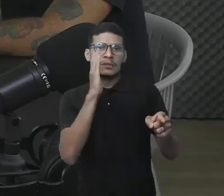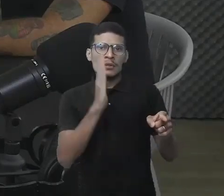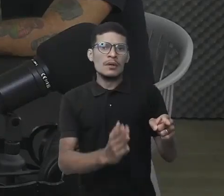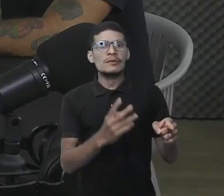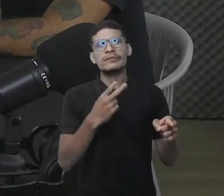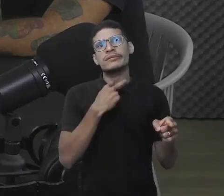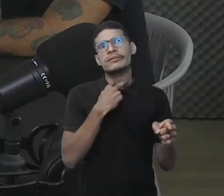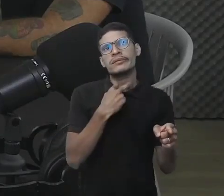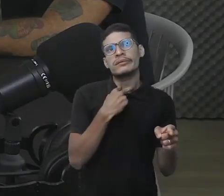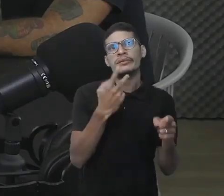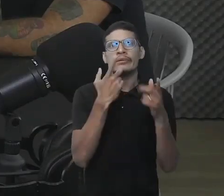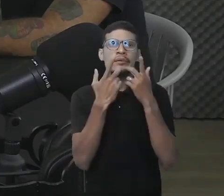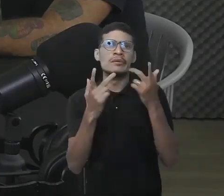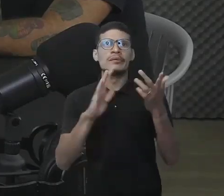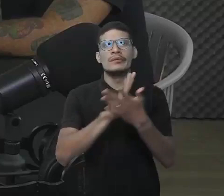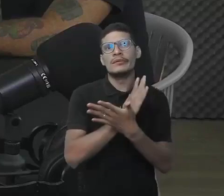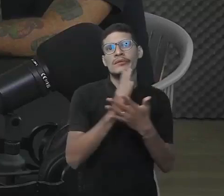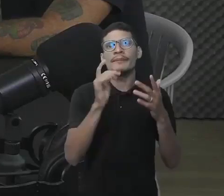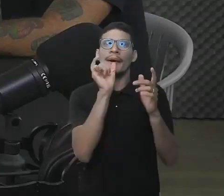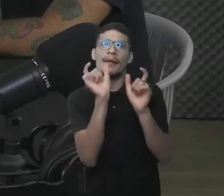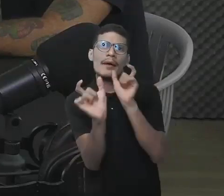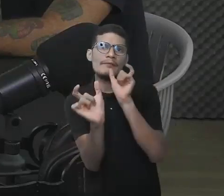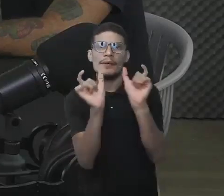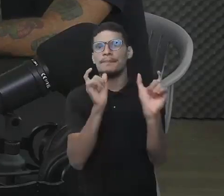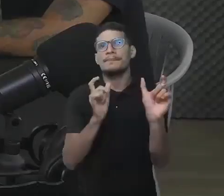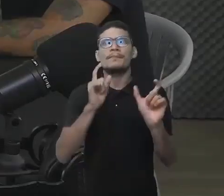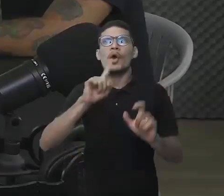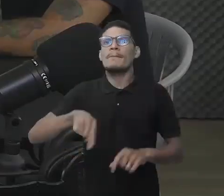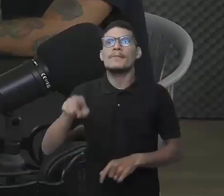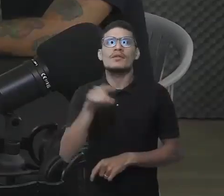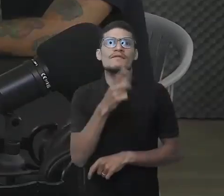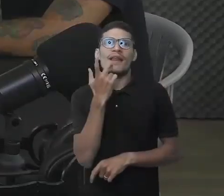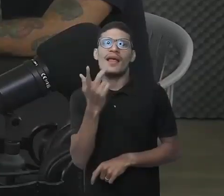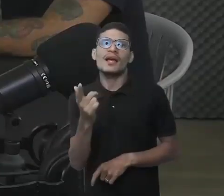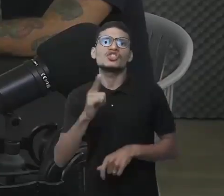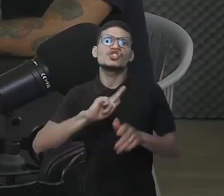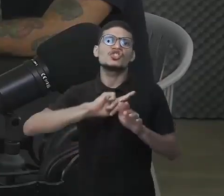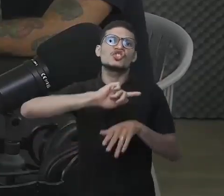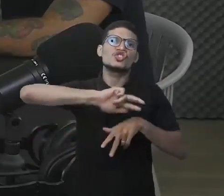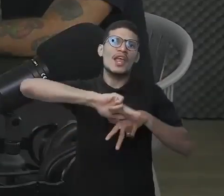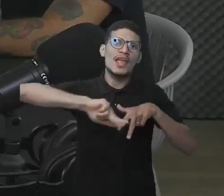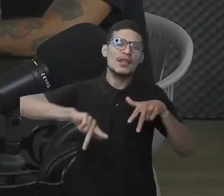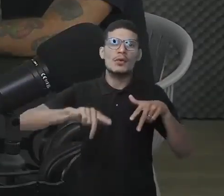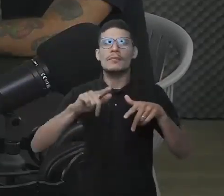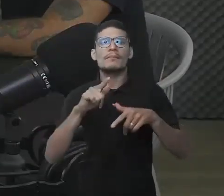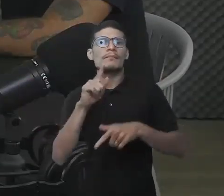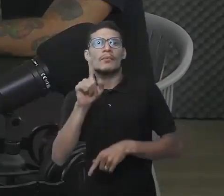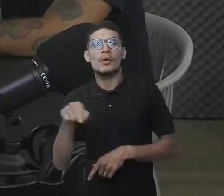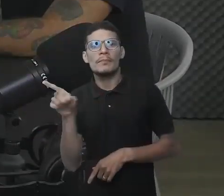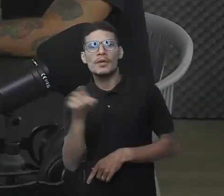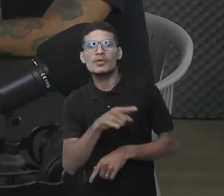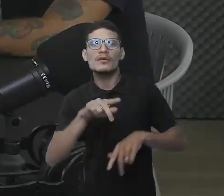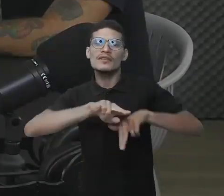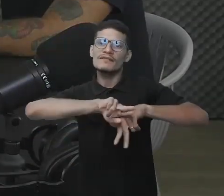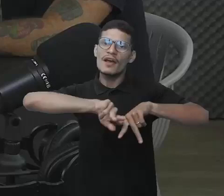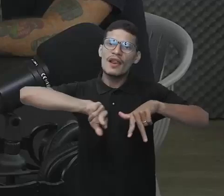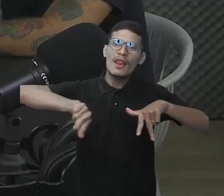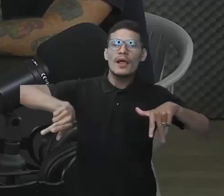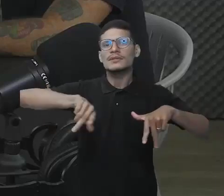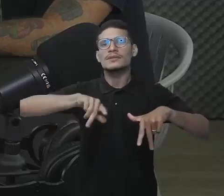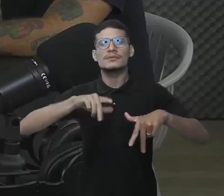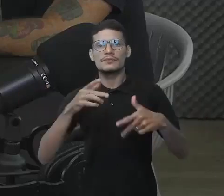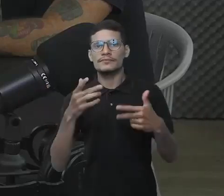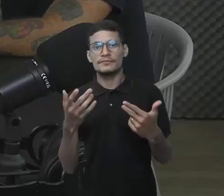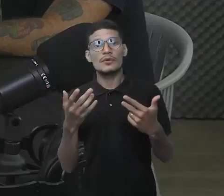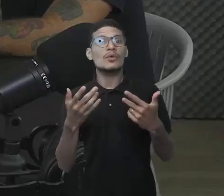falar determinadas palavras, é proibido falar em gênero, é proibido falar na diversidade sexual. Quando você